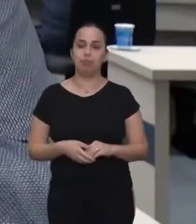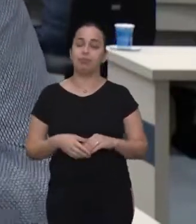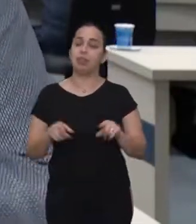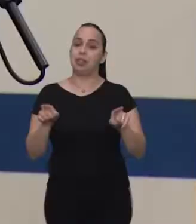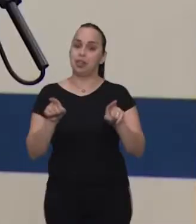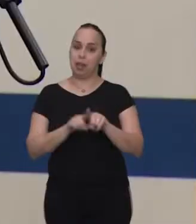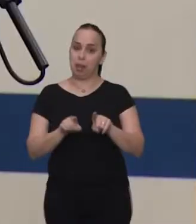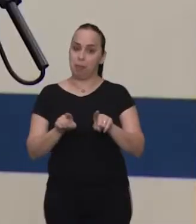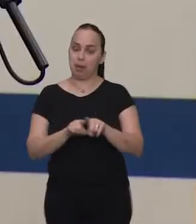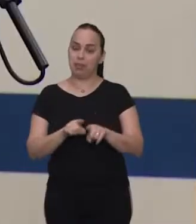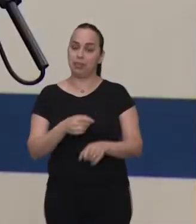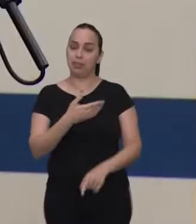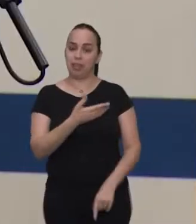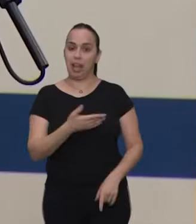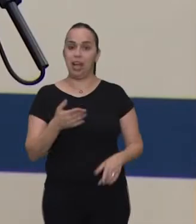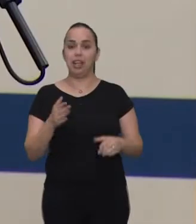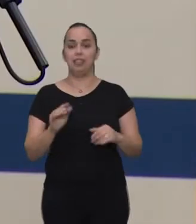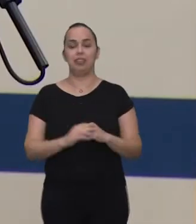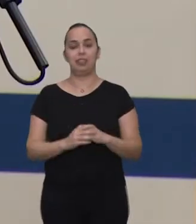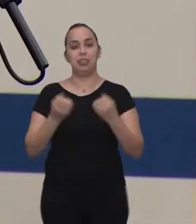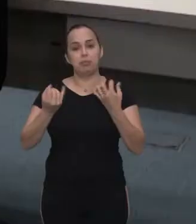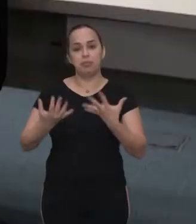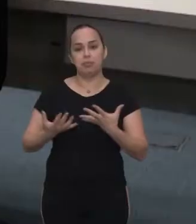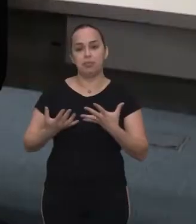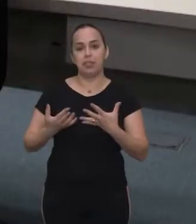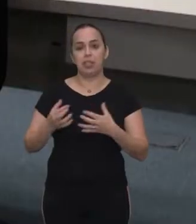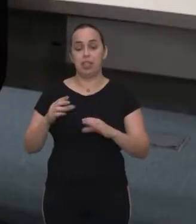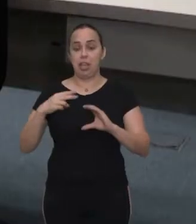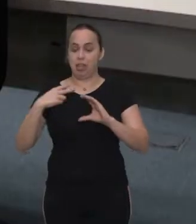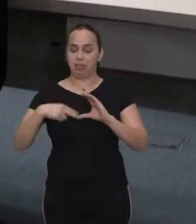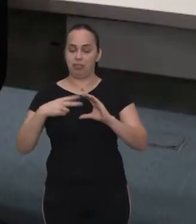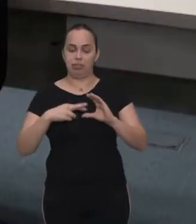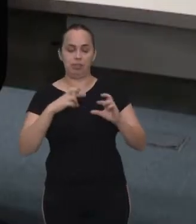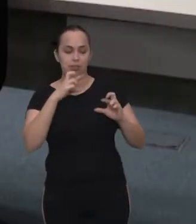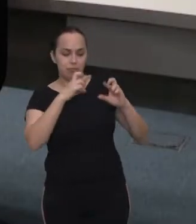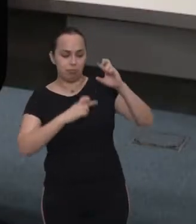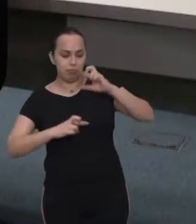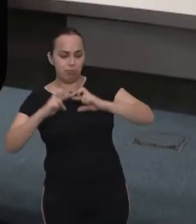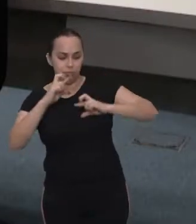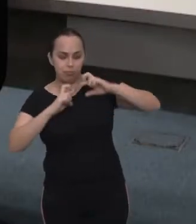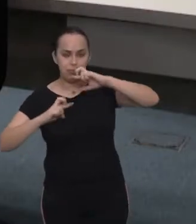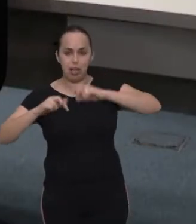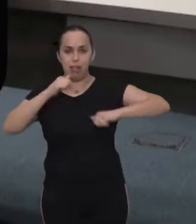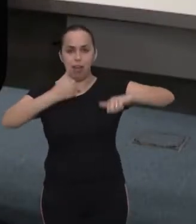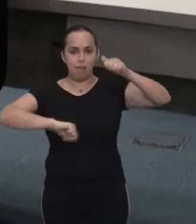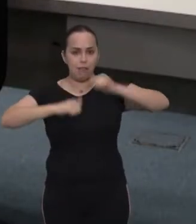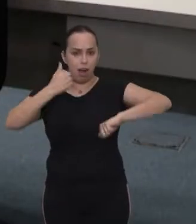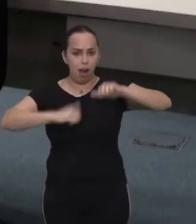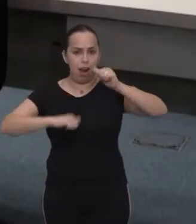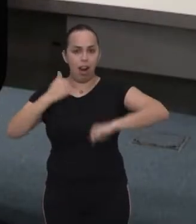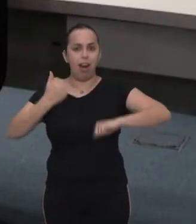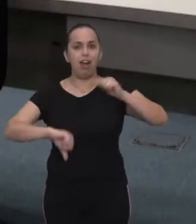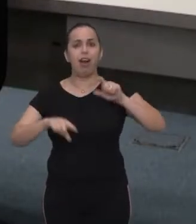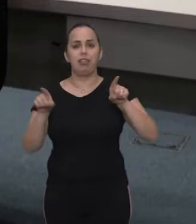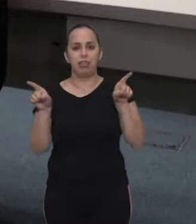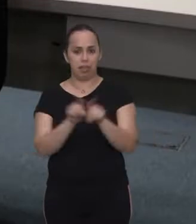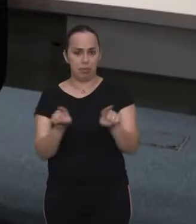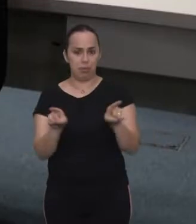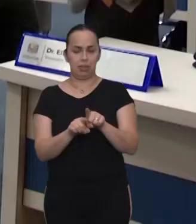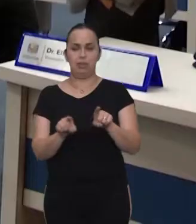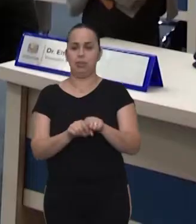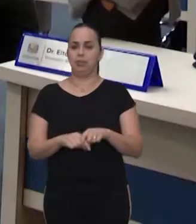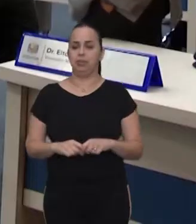parte para gente ainda de acordo com o parlamentar a câmara vai acompanhar de perto e fiscalizar o andamento da construção